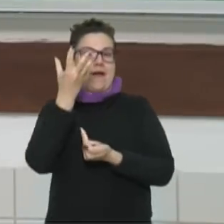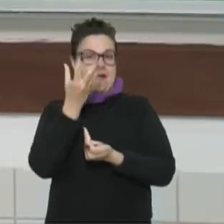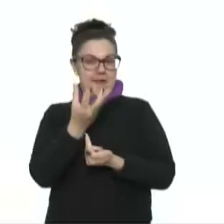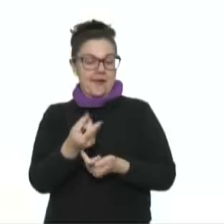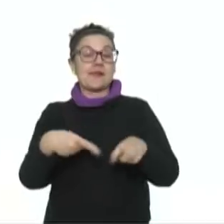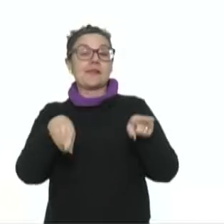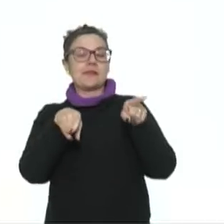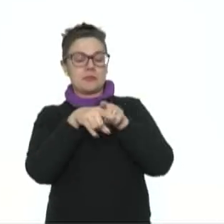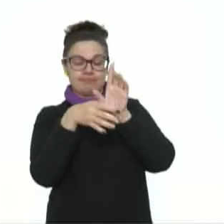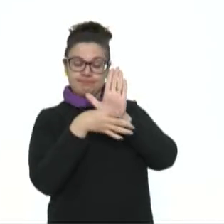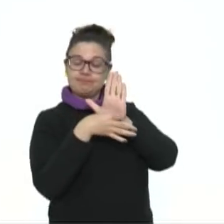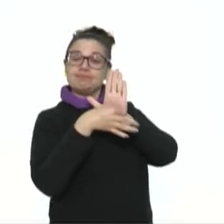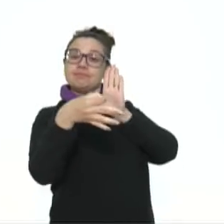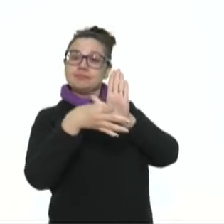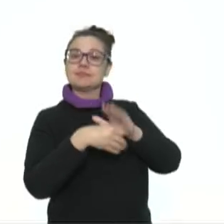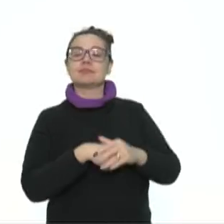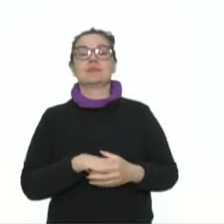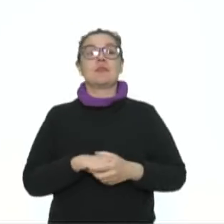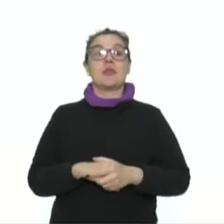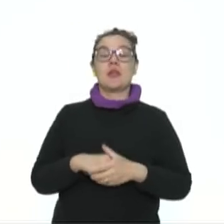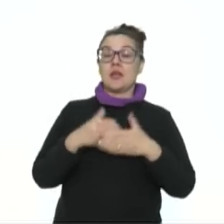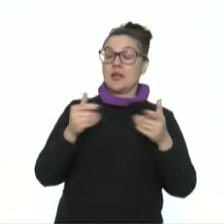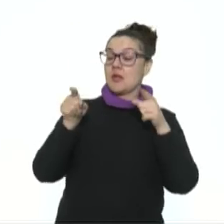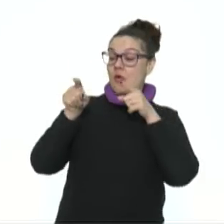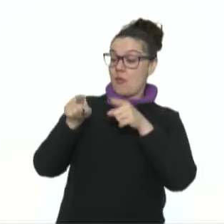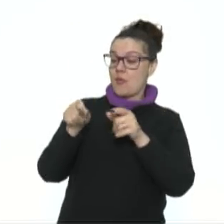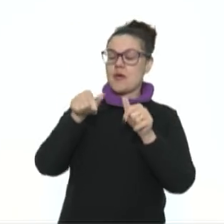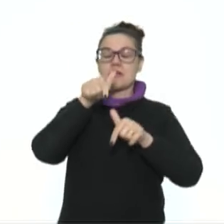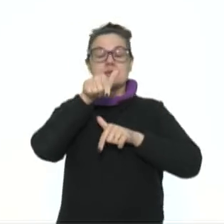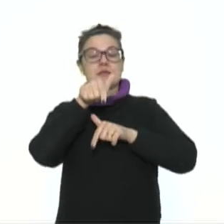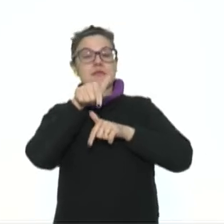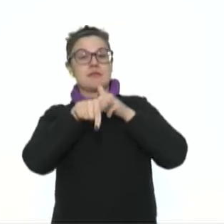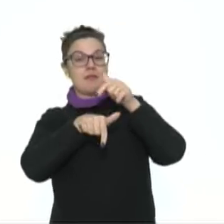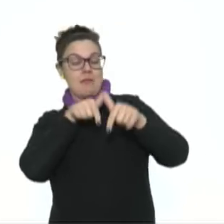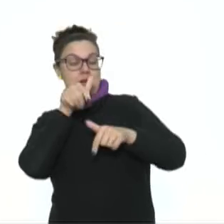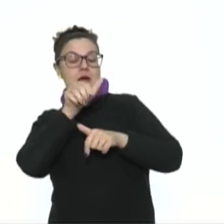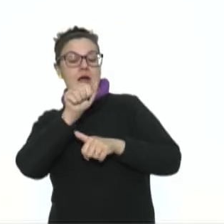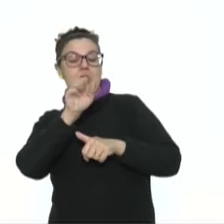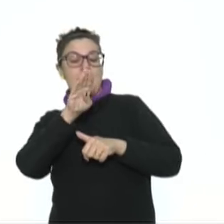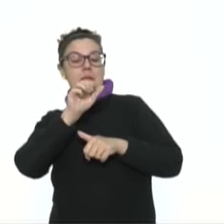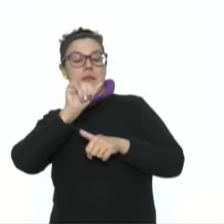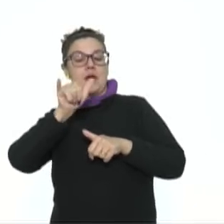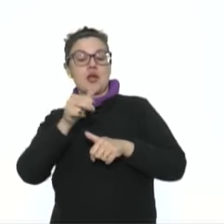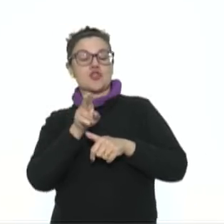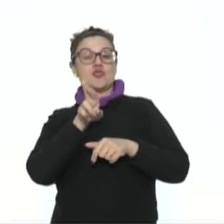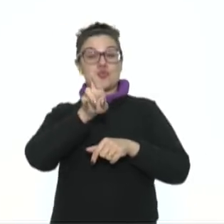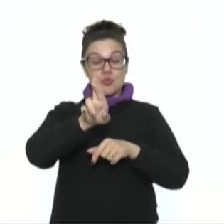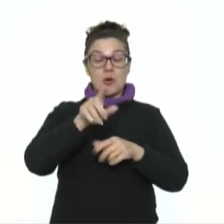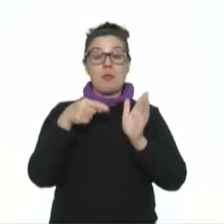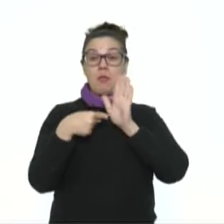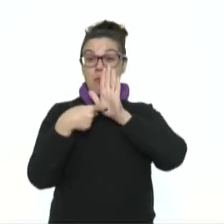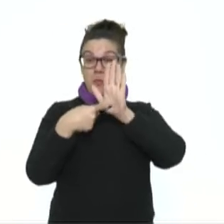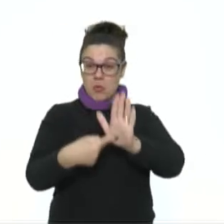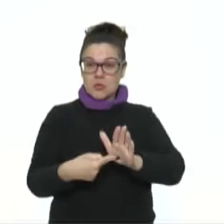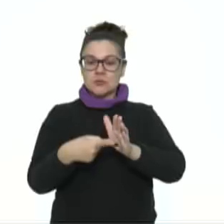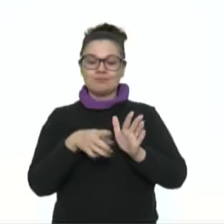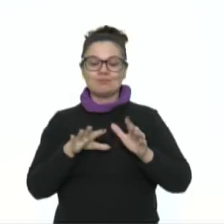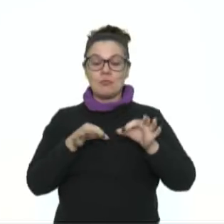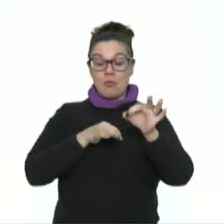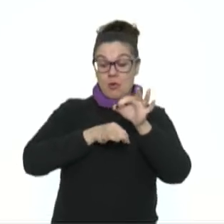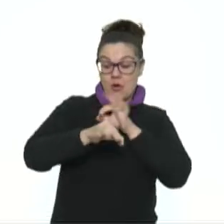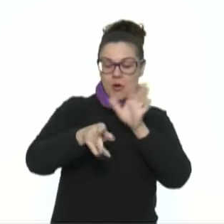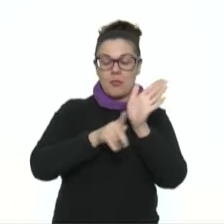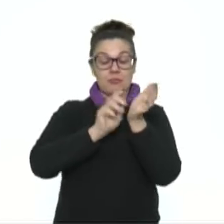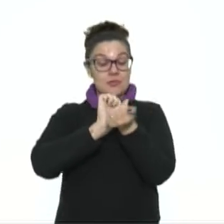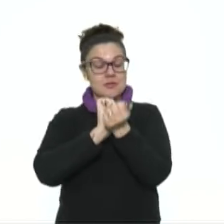também criticar, né? Com a instalação abajur, o artista trouxe a crítica ao sistema escravista brasileiro, né? Que foi utilizado no